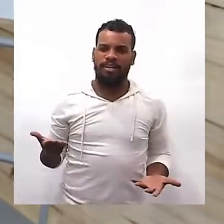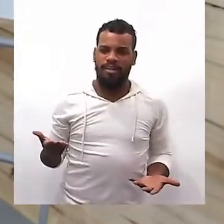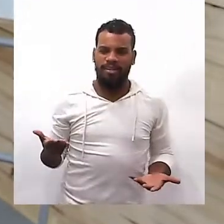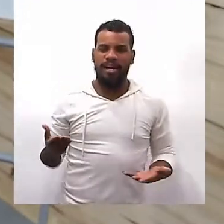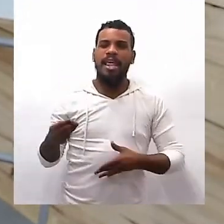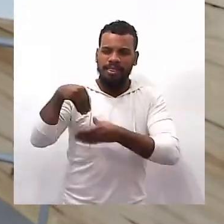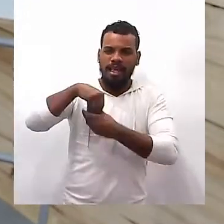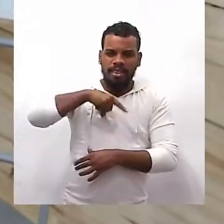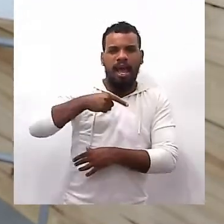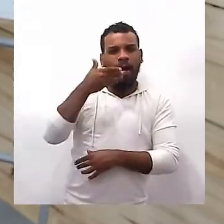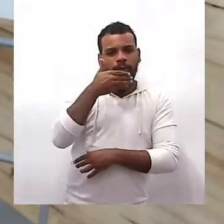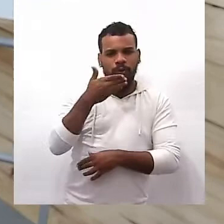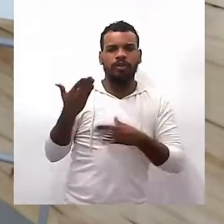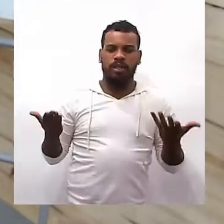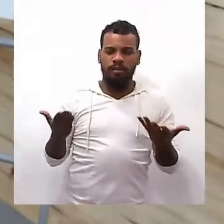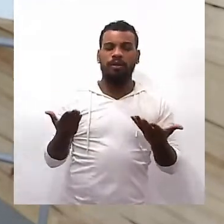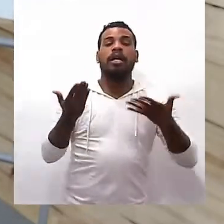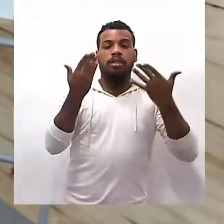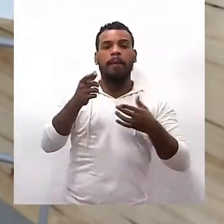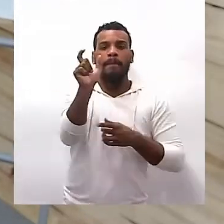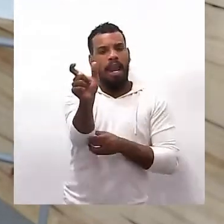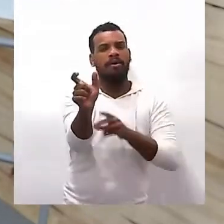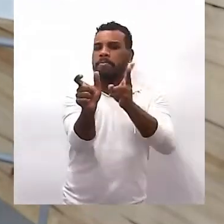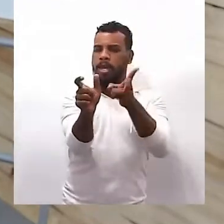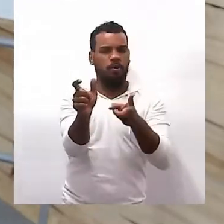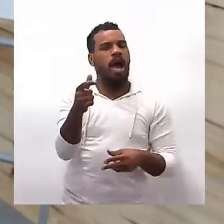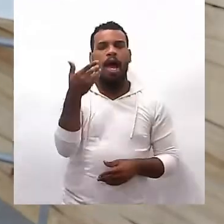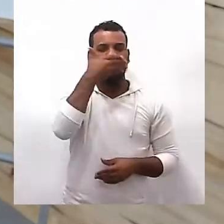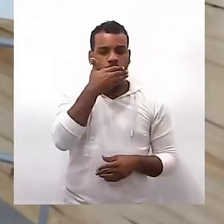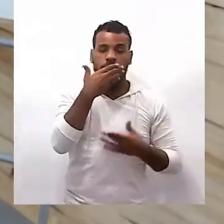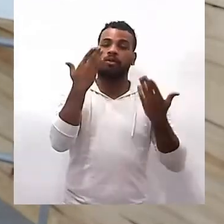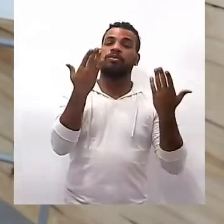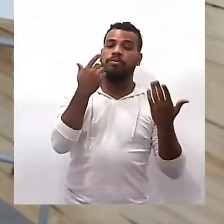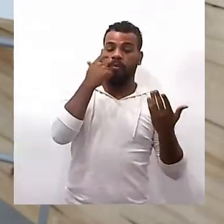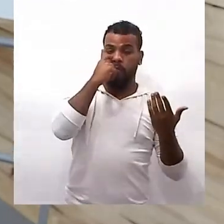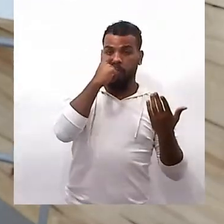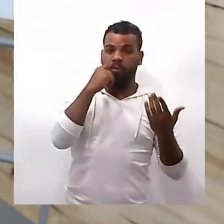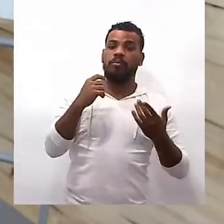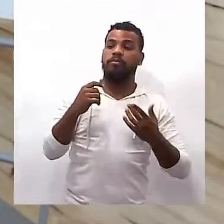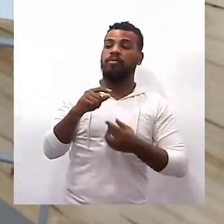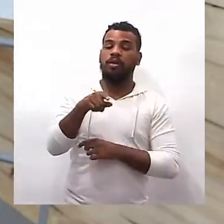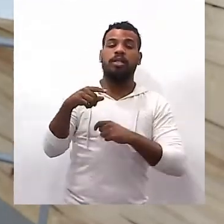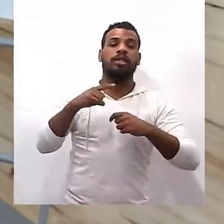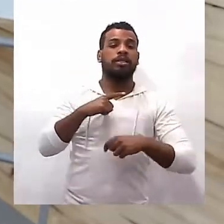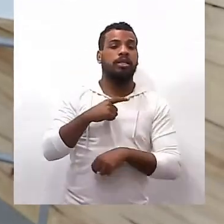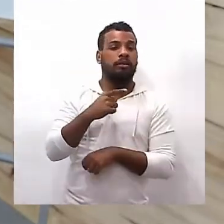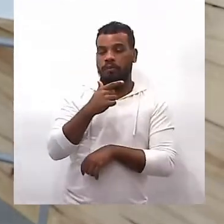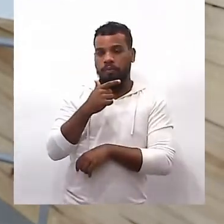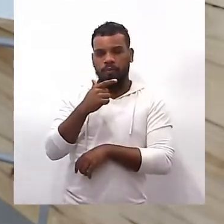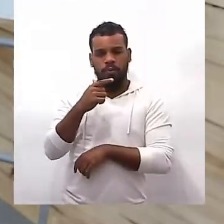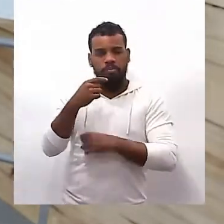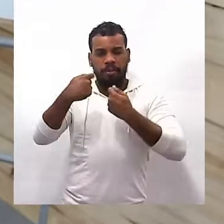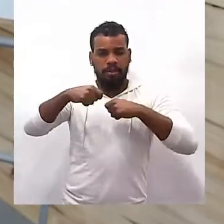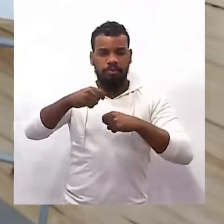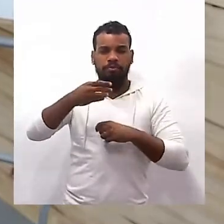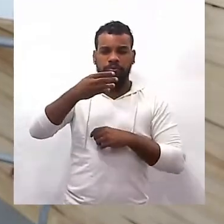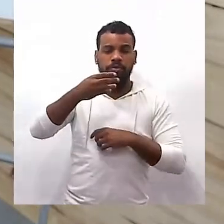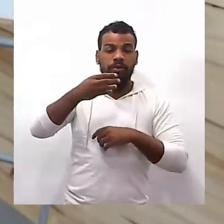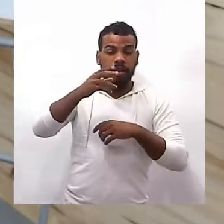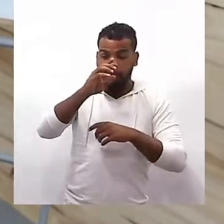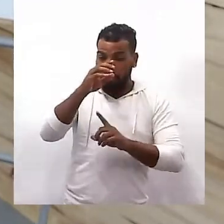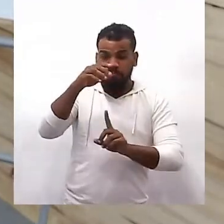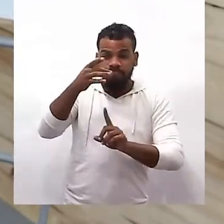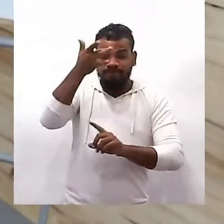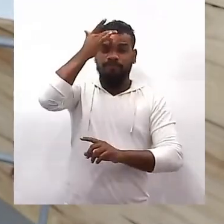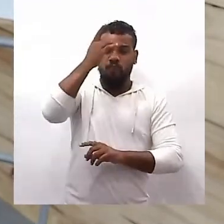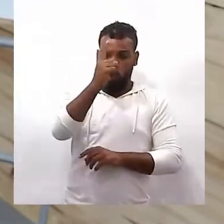presta atenção, dentro dos açúcares a gente vai ter vários tipos. E eu preciso que vocês não esqueçam de um. De forma especial,